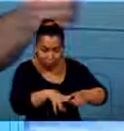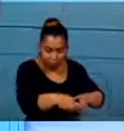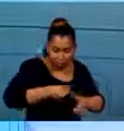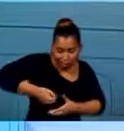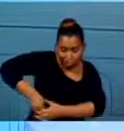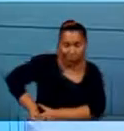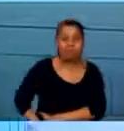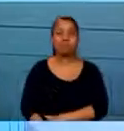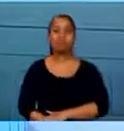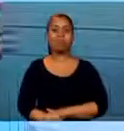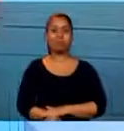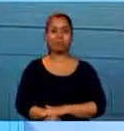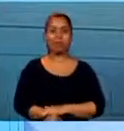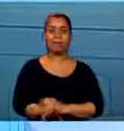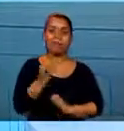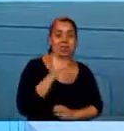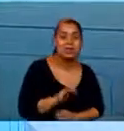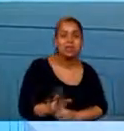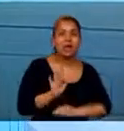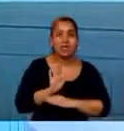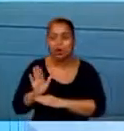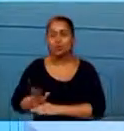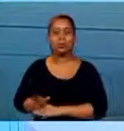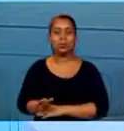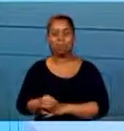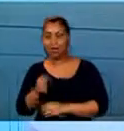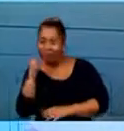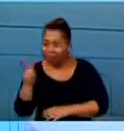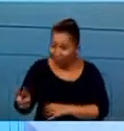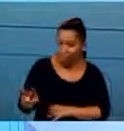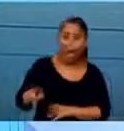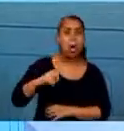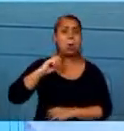grupo de escoteiros, com grupos de